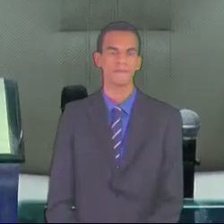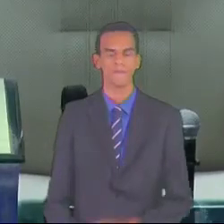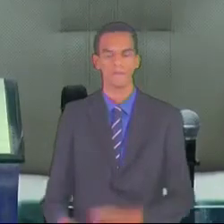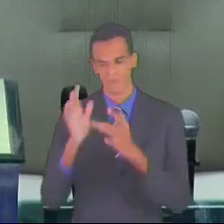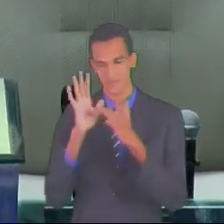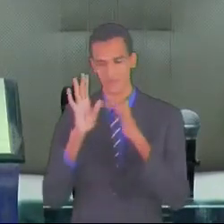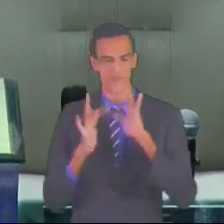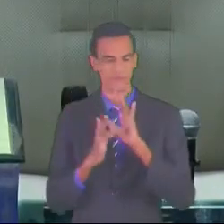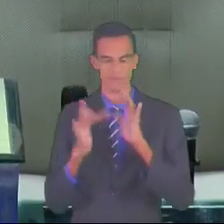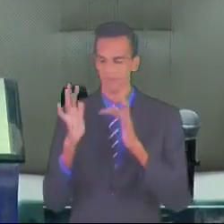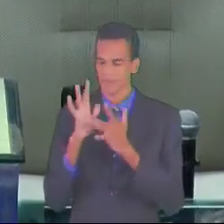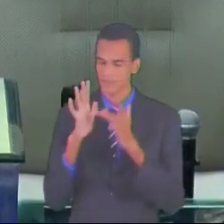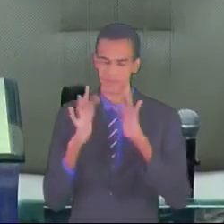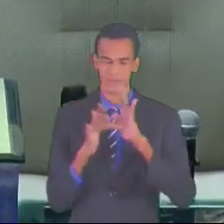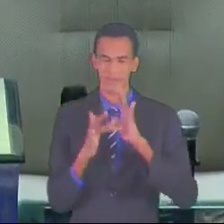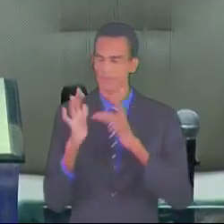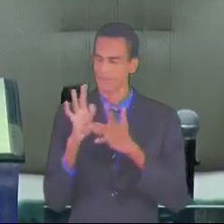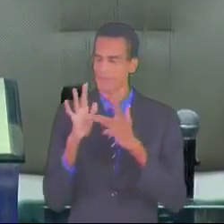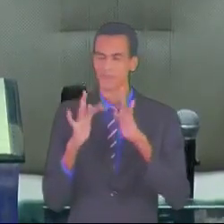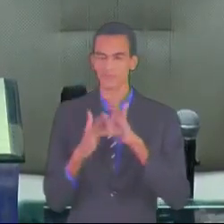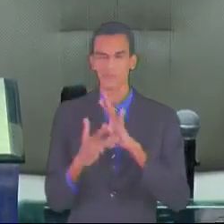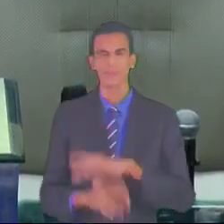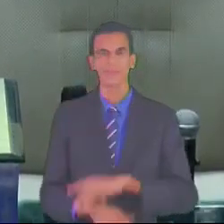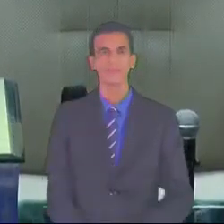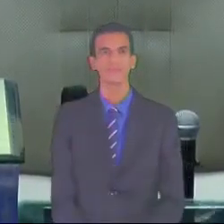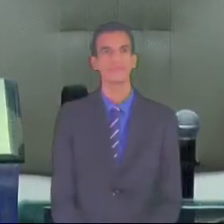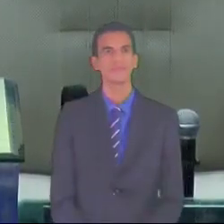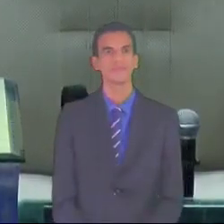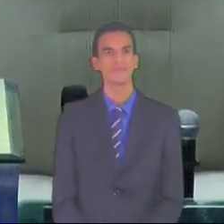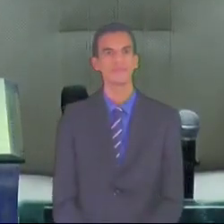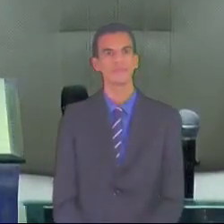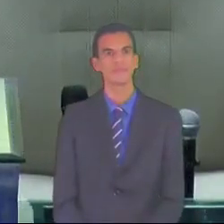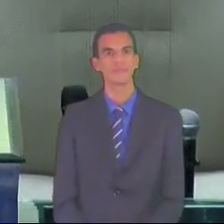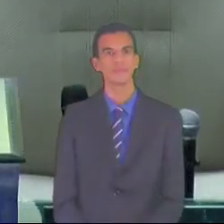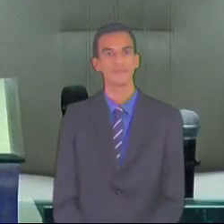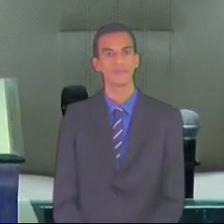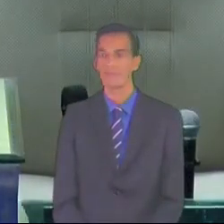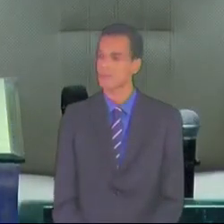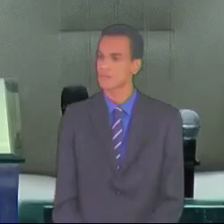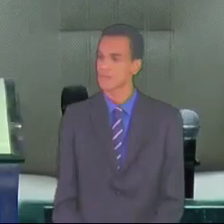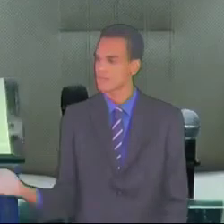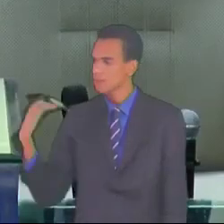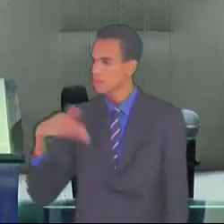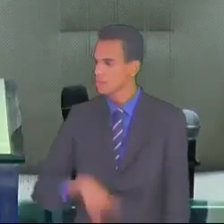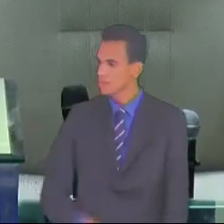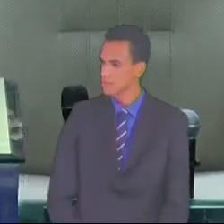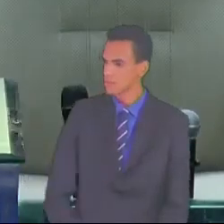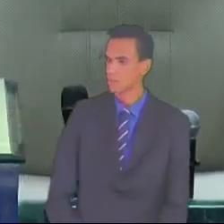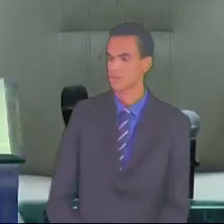Jesus, Jesus, Jesus, Jesus. Glória a Deus. Vamos lá louvar ao Senhor.